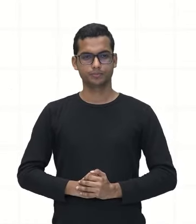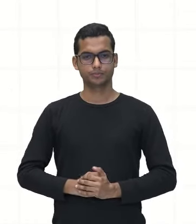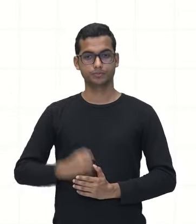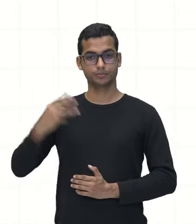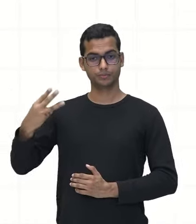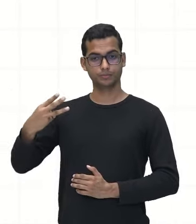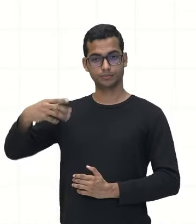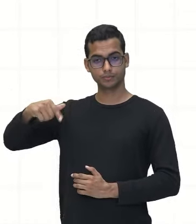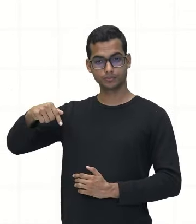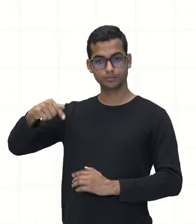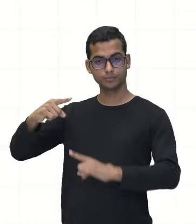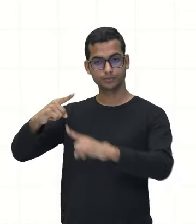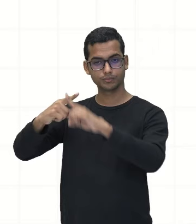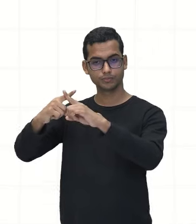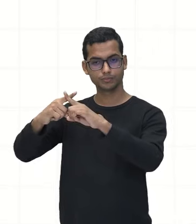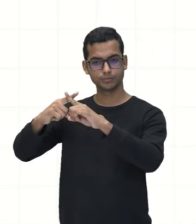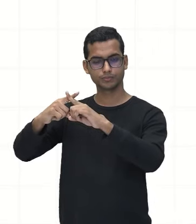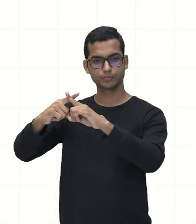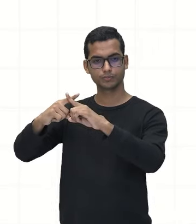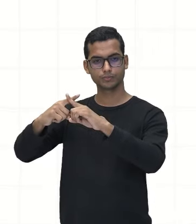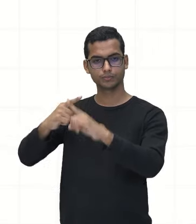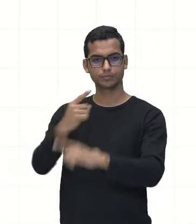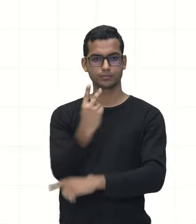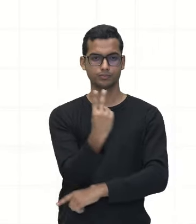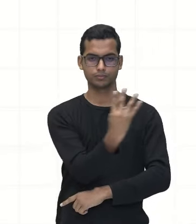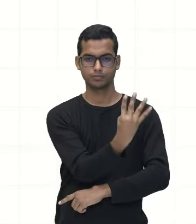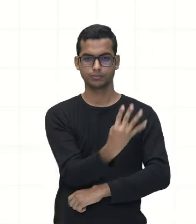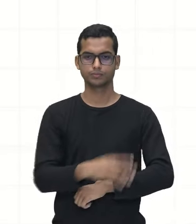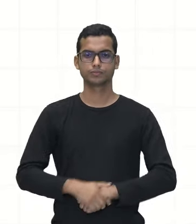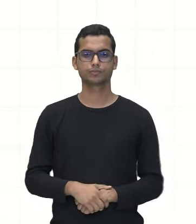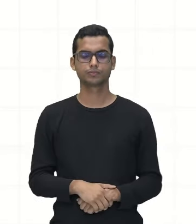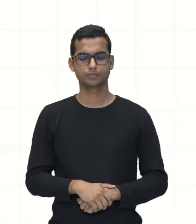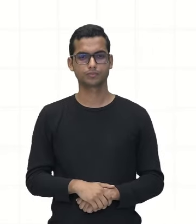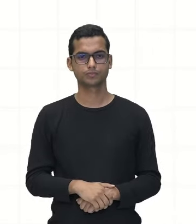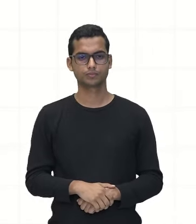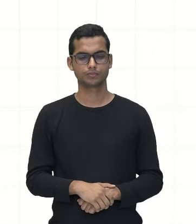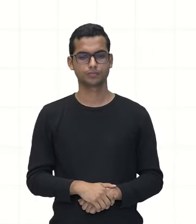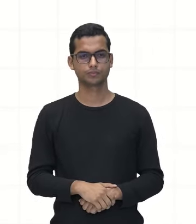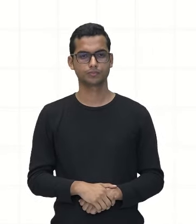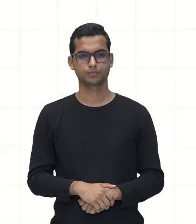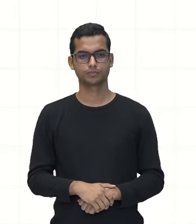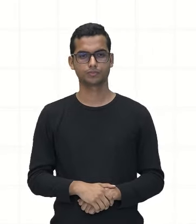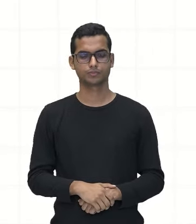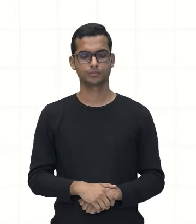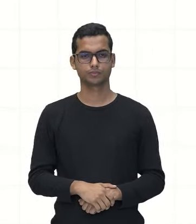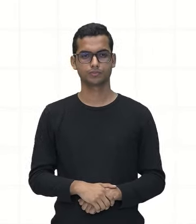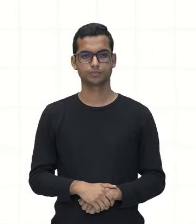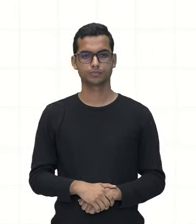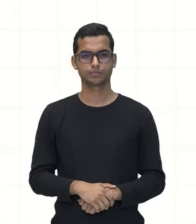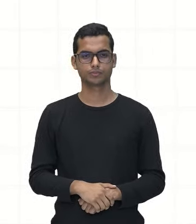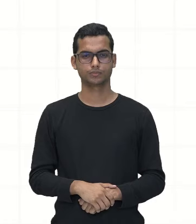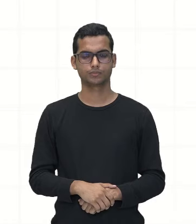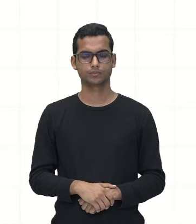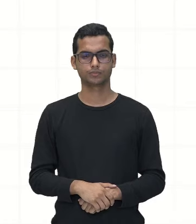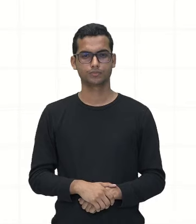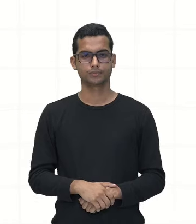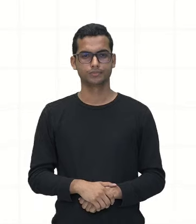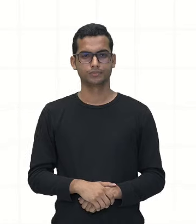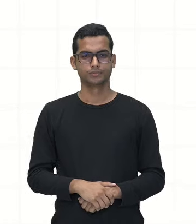quero multiplicá-lo por 24. Bom, o número 37, eu